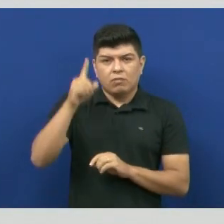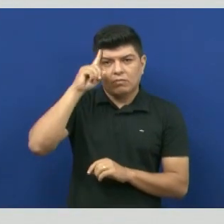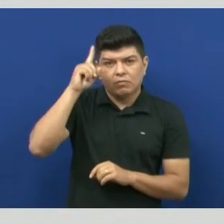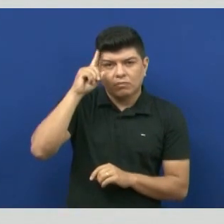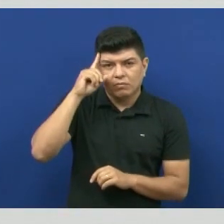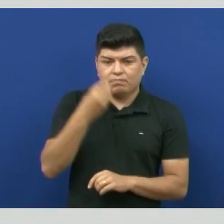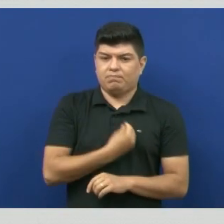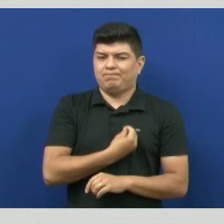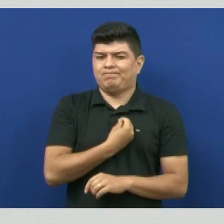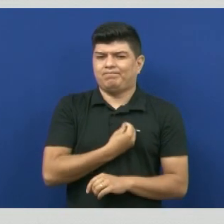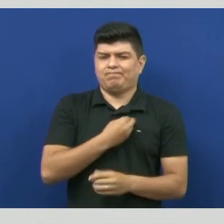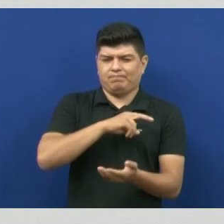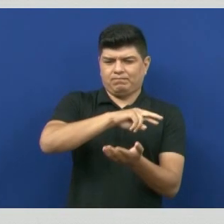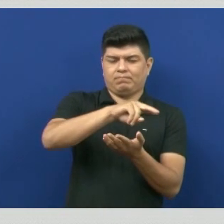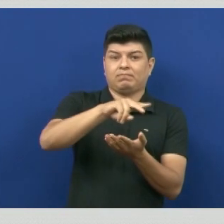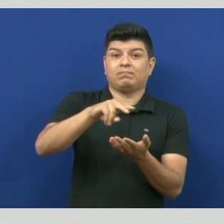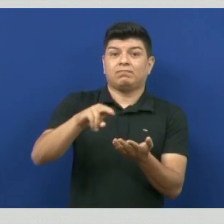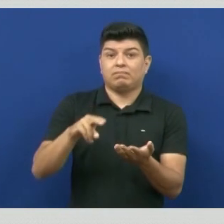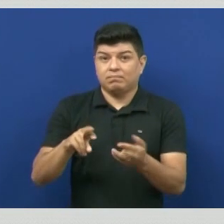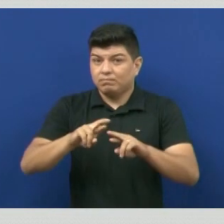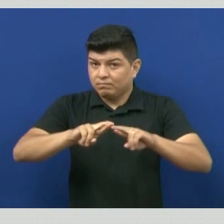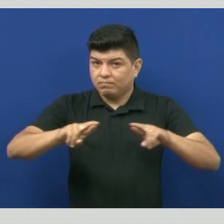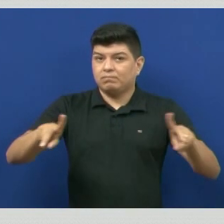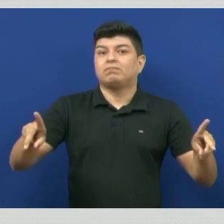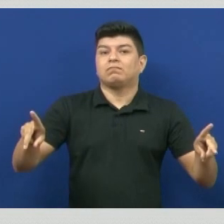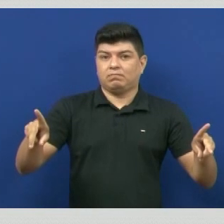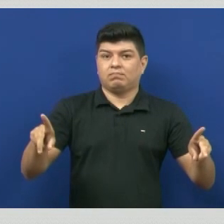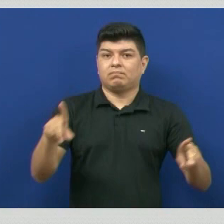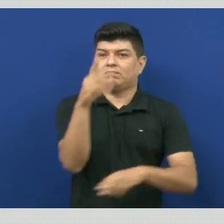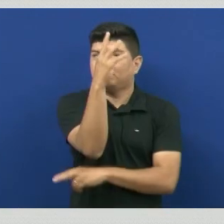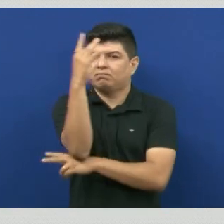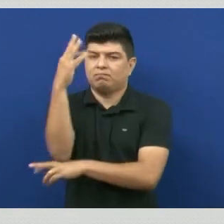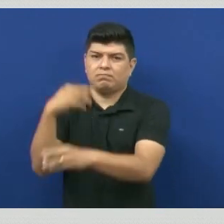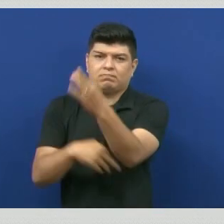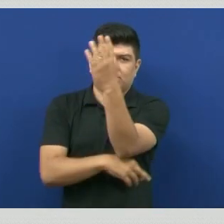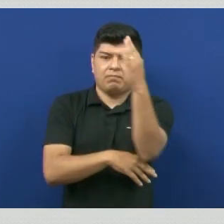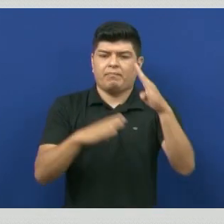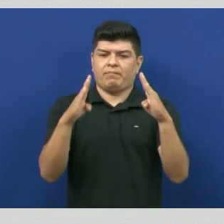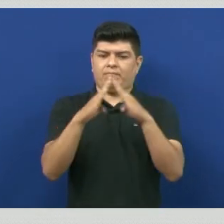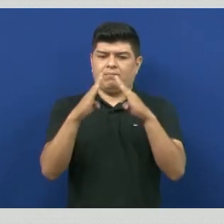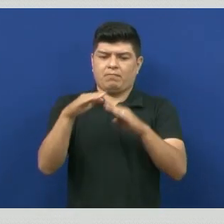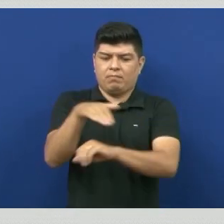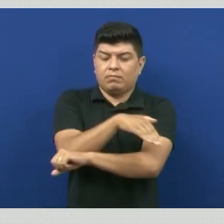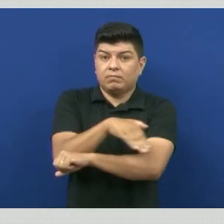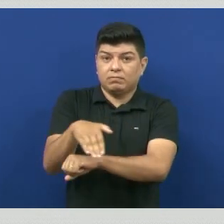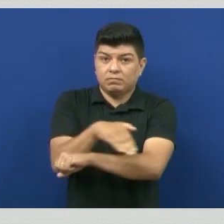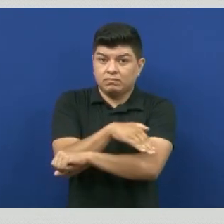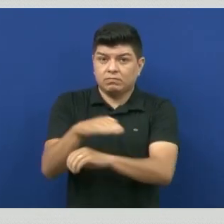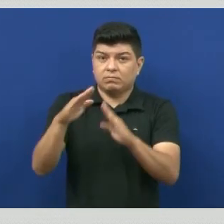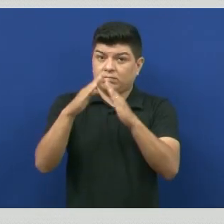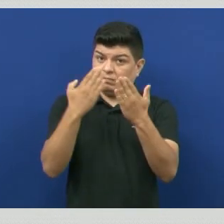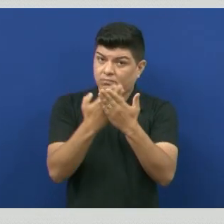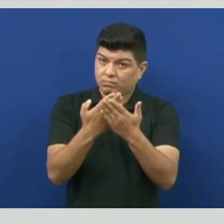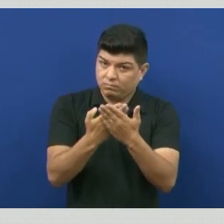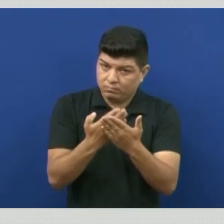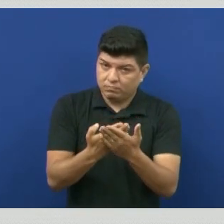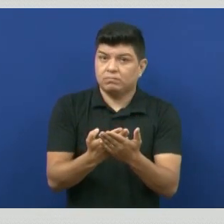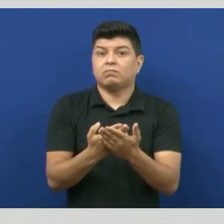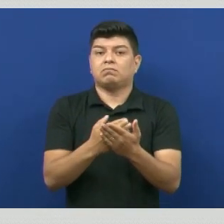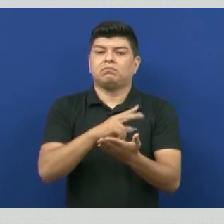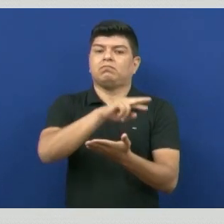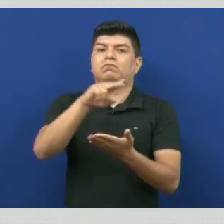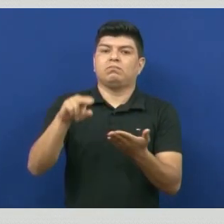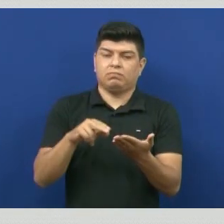você convive com diferentes paisagens, a da sua casa, da sua rua, da escola em que você estuda,